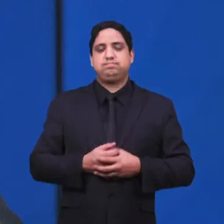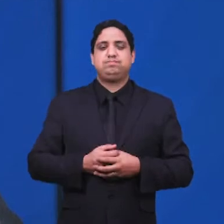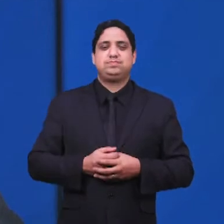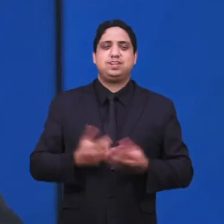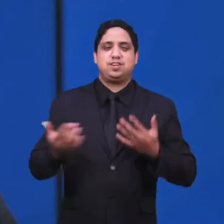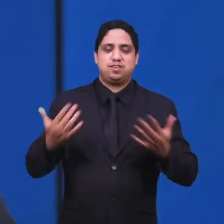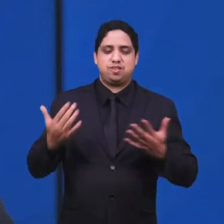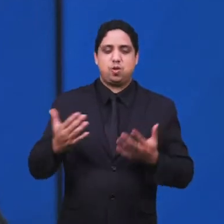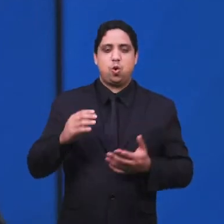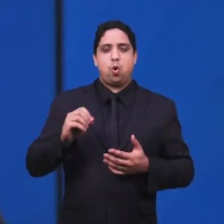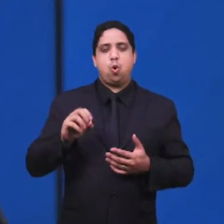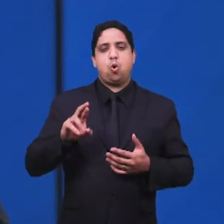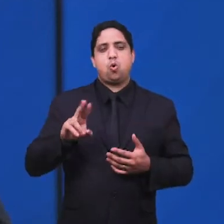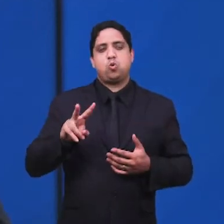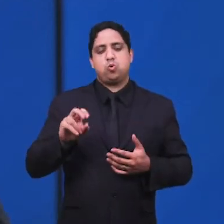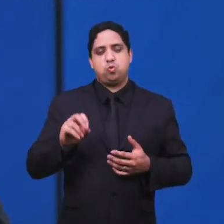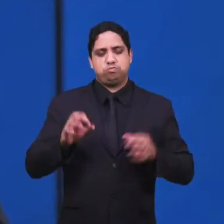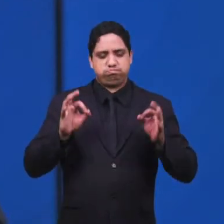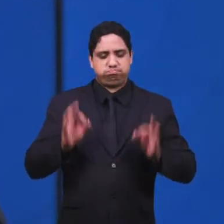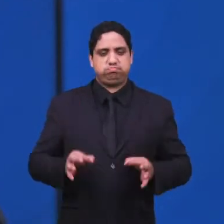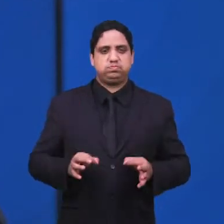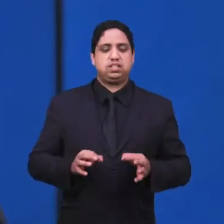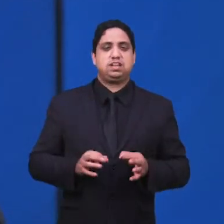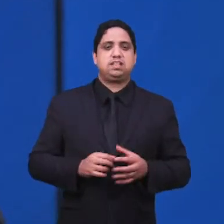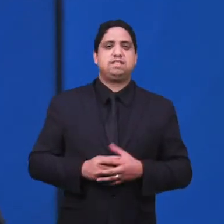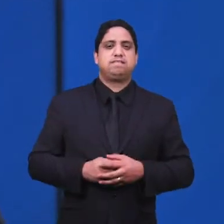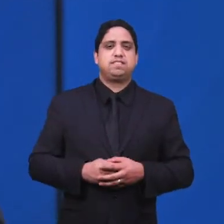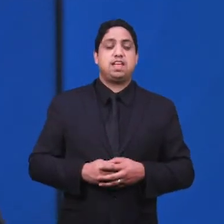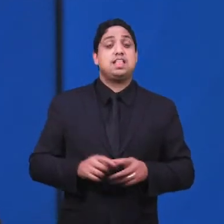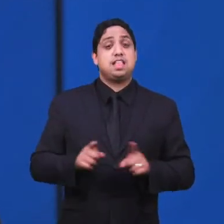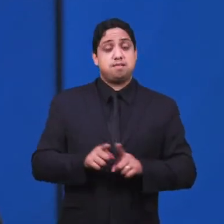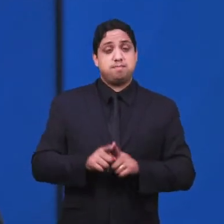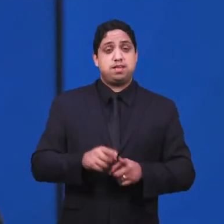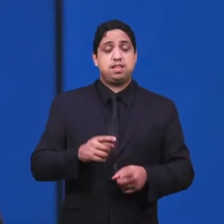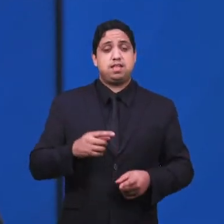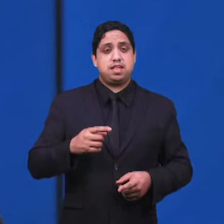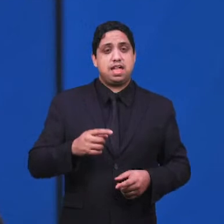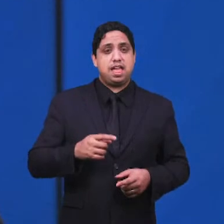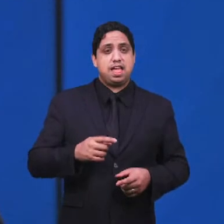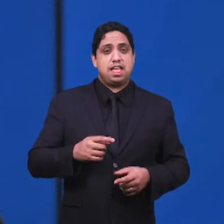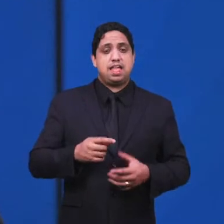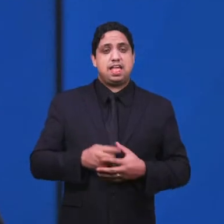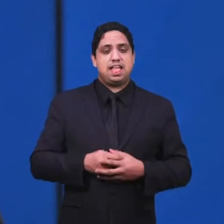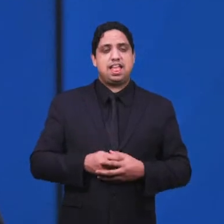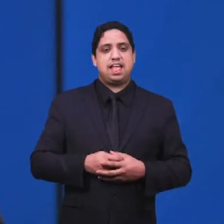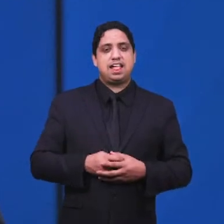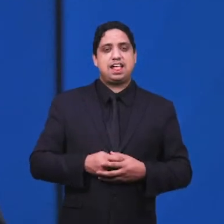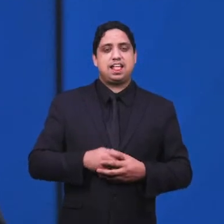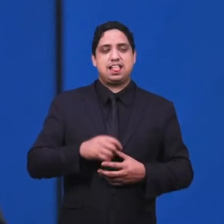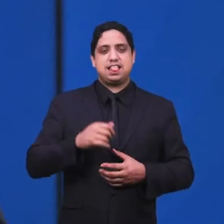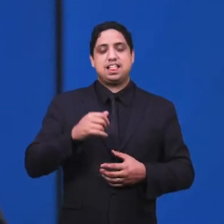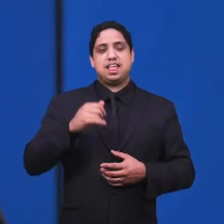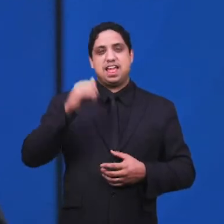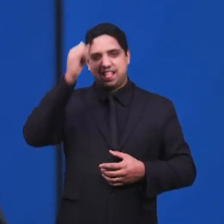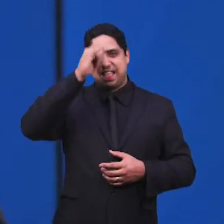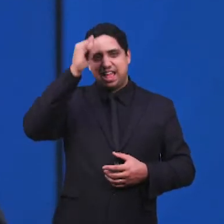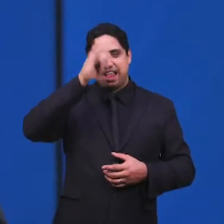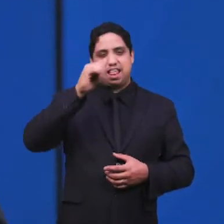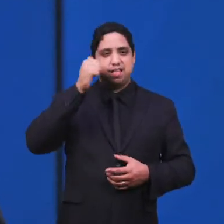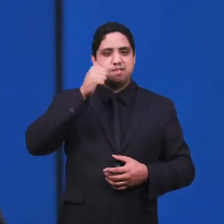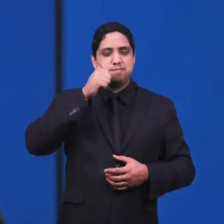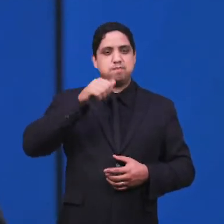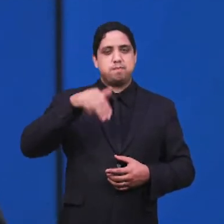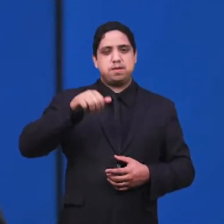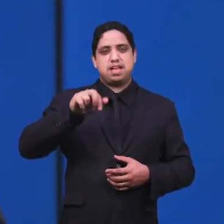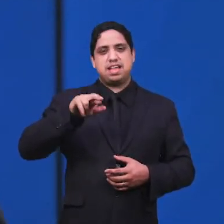como corvo. Muito bem colocado. E que participação ótima em língua italiana dos nossos irmãos lá. A Maria Júlia, a Isadora